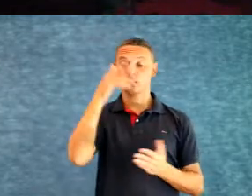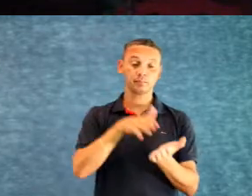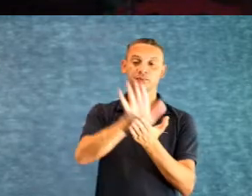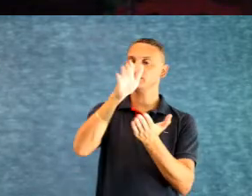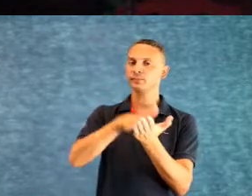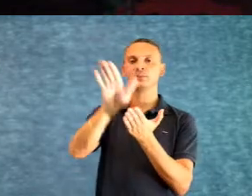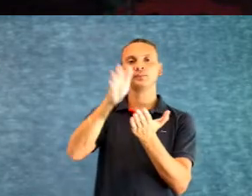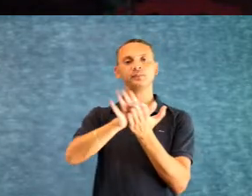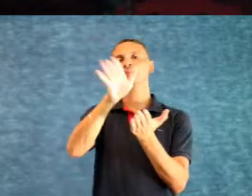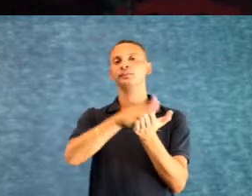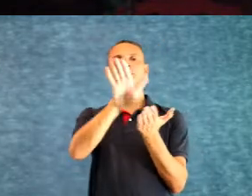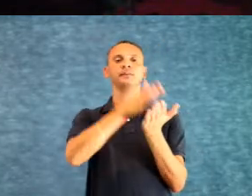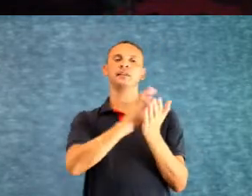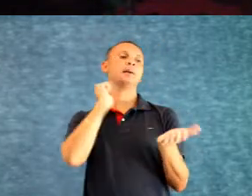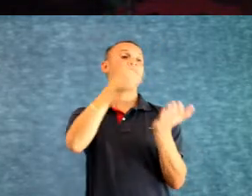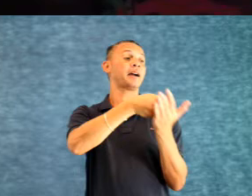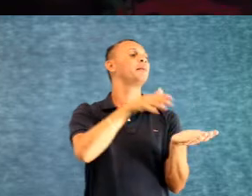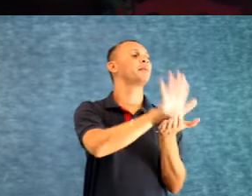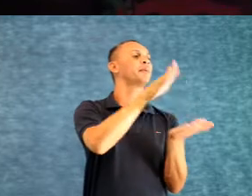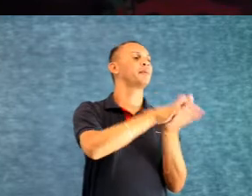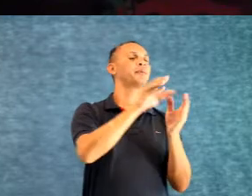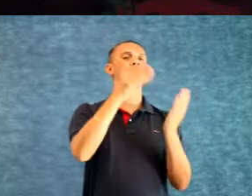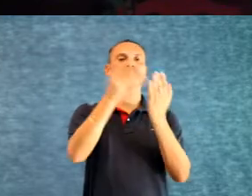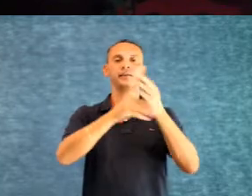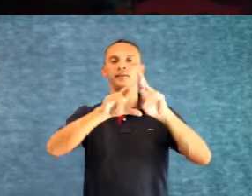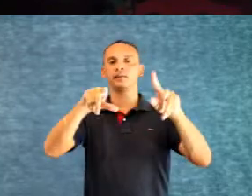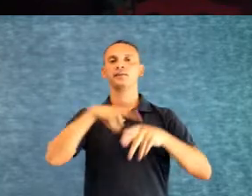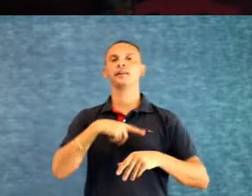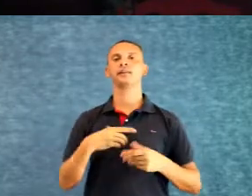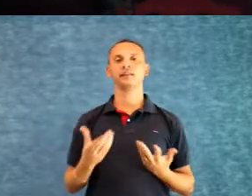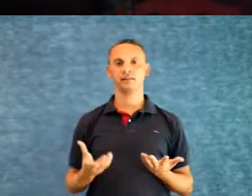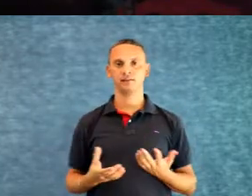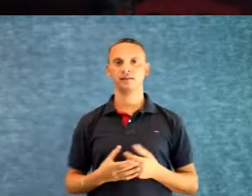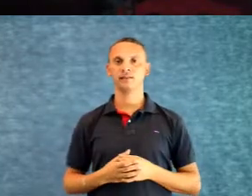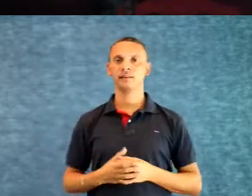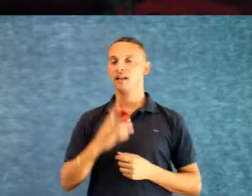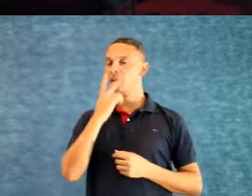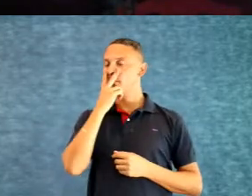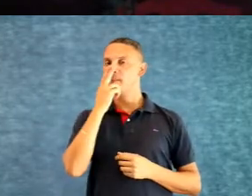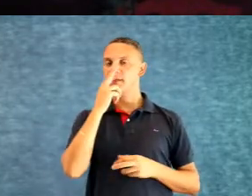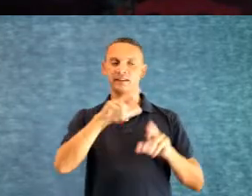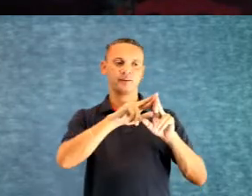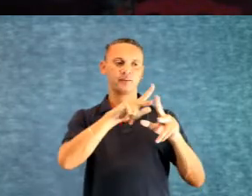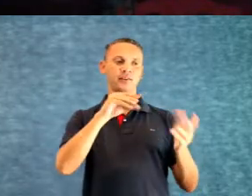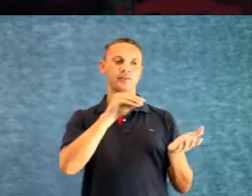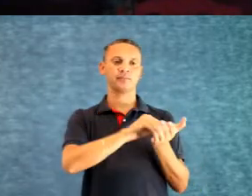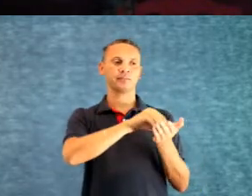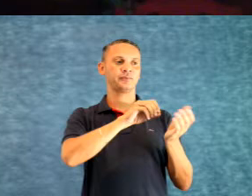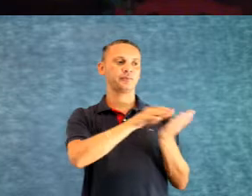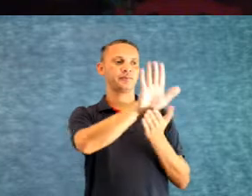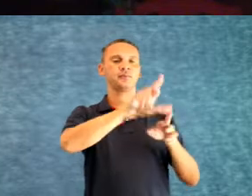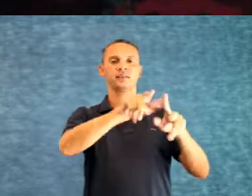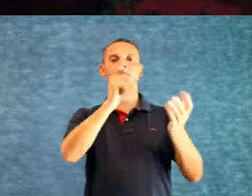detalhes. Estou à disposição. Muito bom. Professora, mais uma vez, foi uma maravilha,